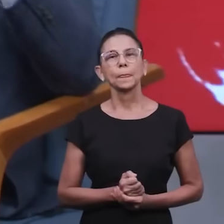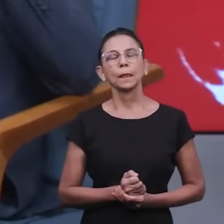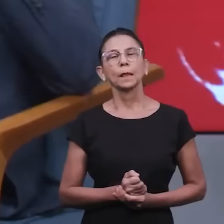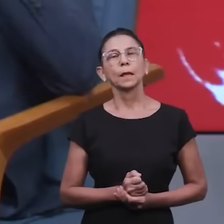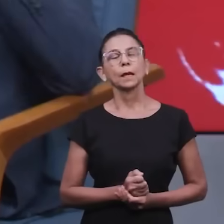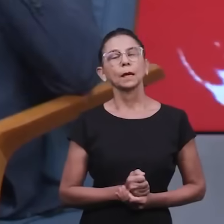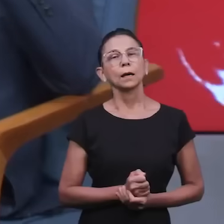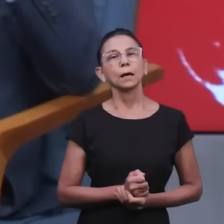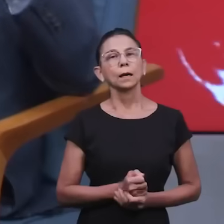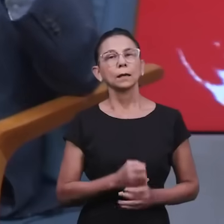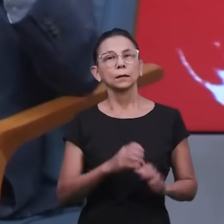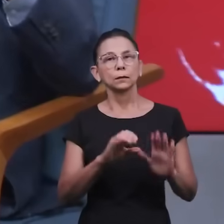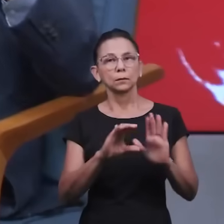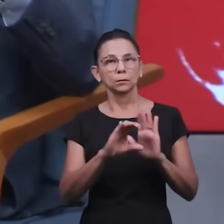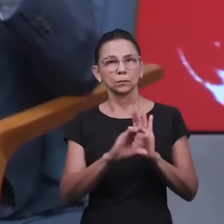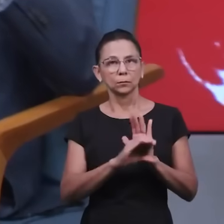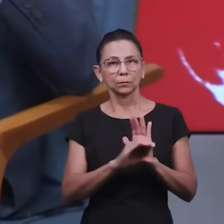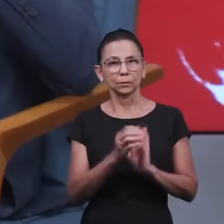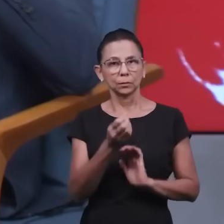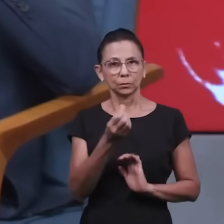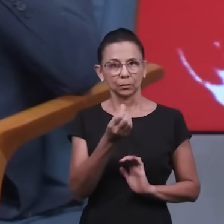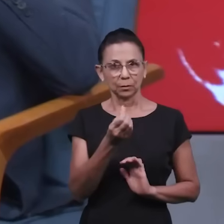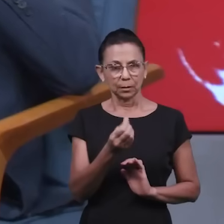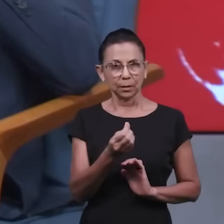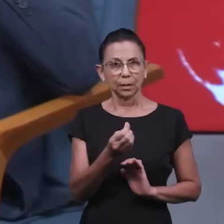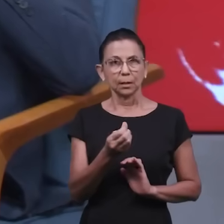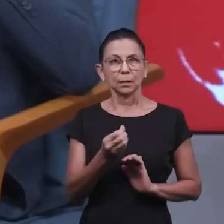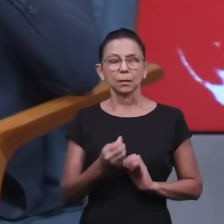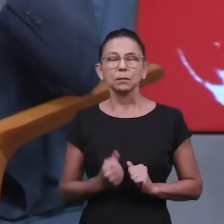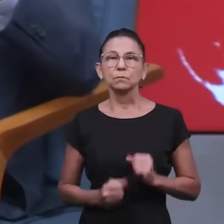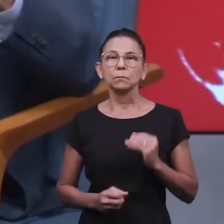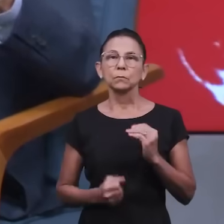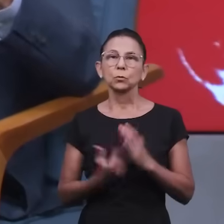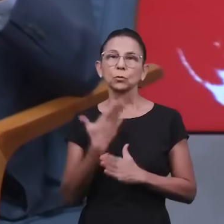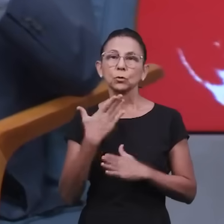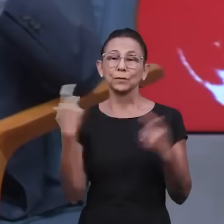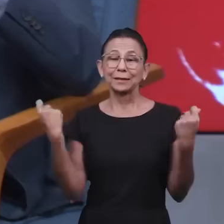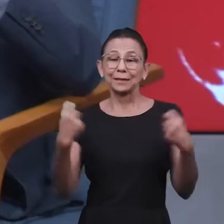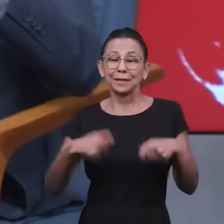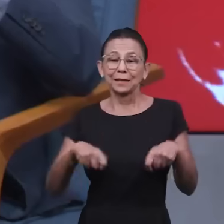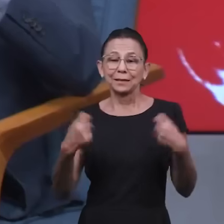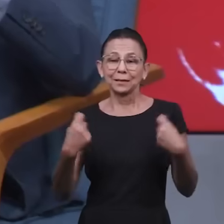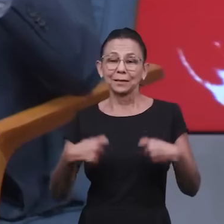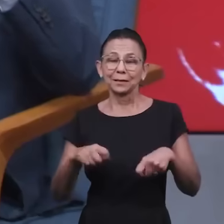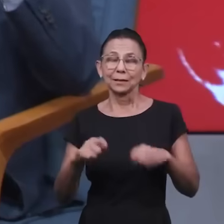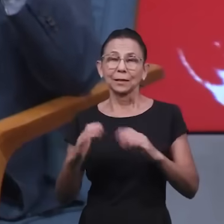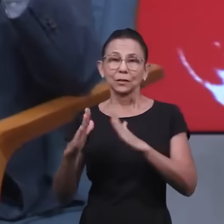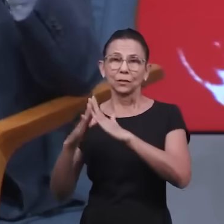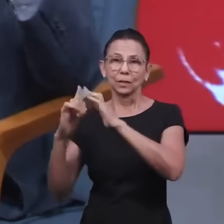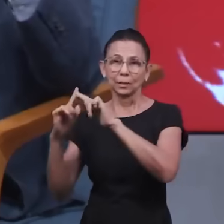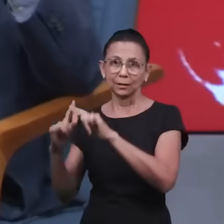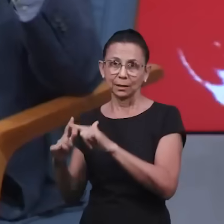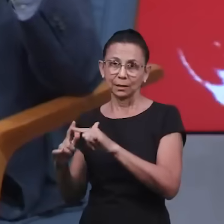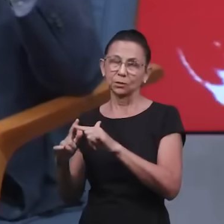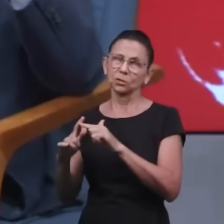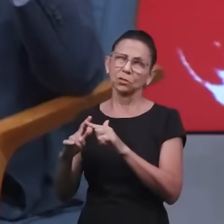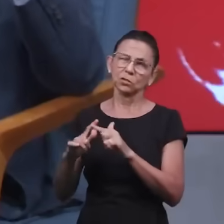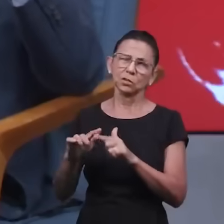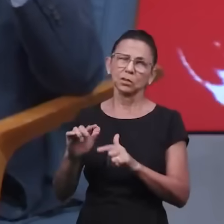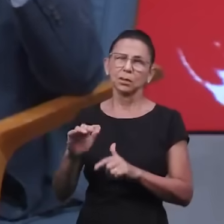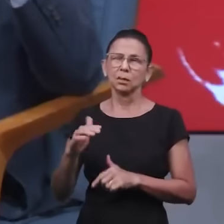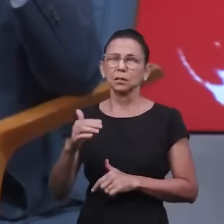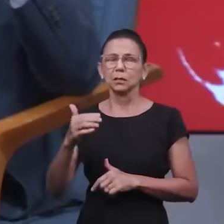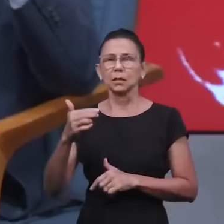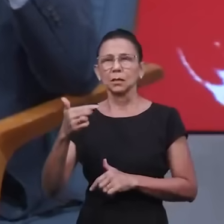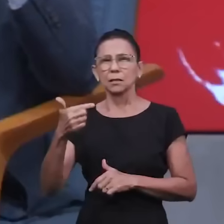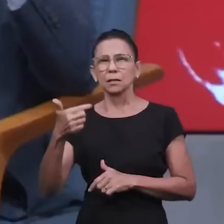6 surge a primeira grande necessidade da igreja. Veja, a igreja tinha um pouco menos de